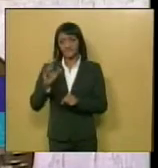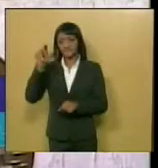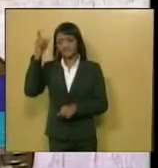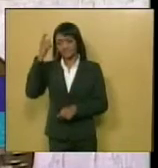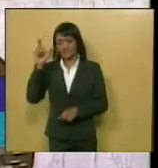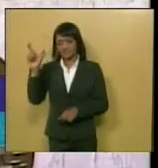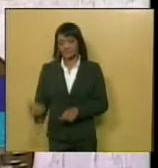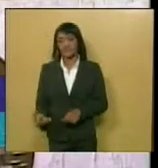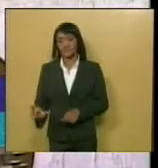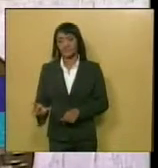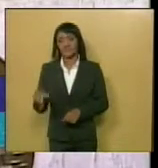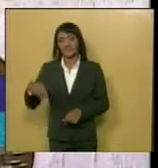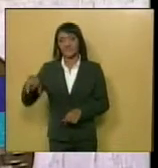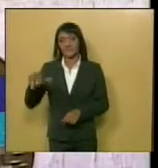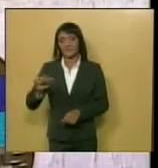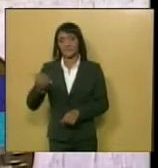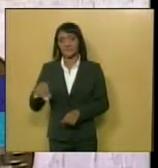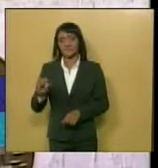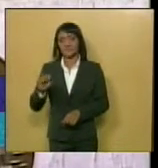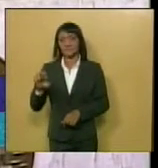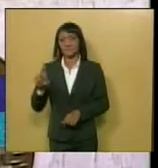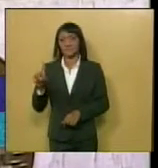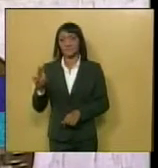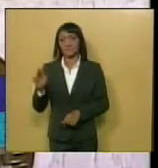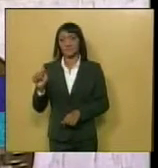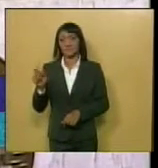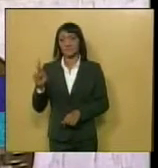Maria José Mendonça Duarte.